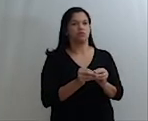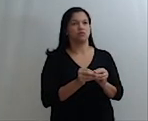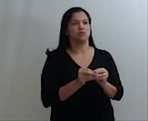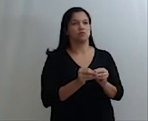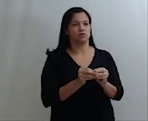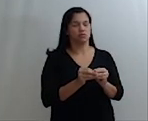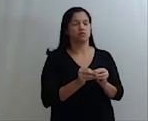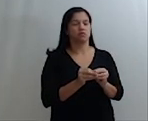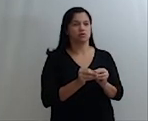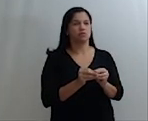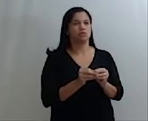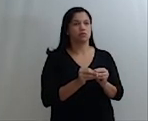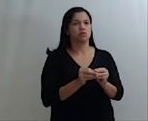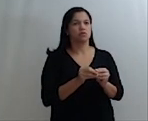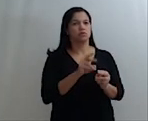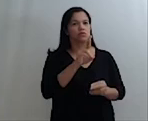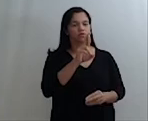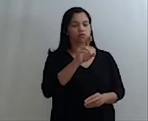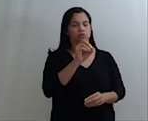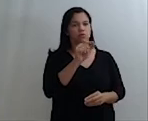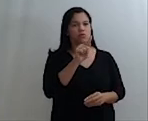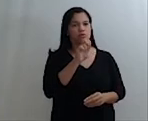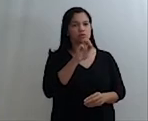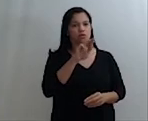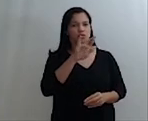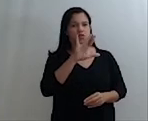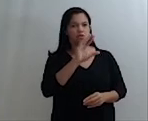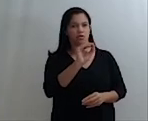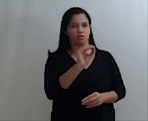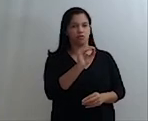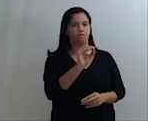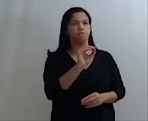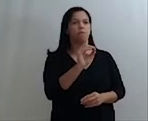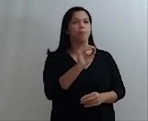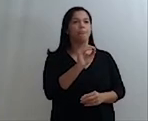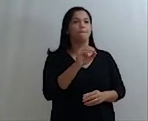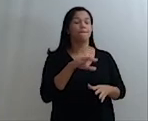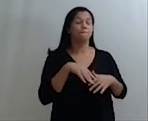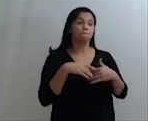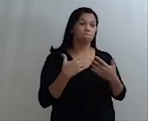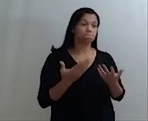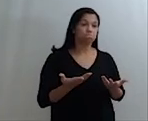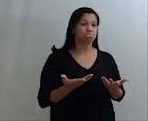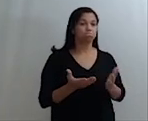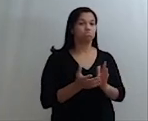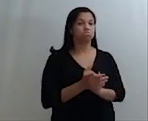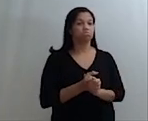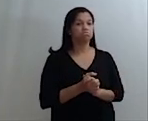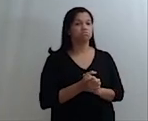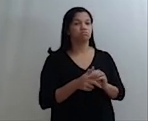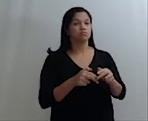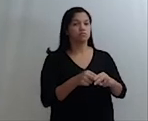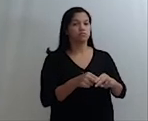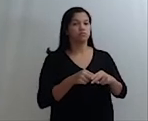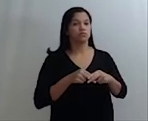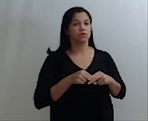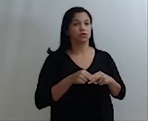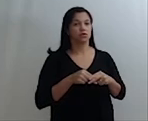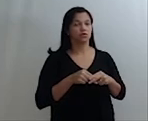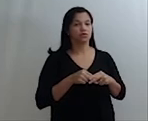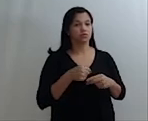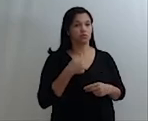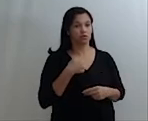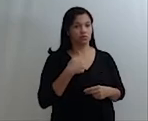do ministro rogé sket eh eh e por isso eu eu quero